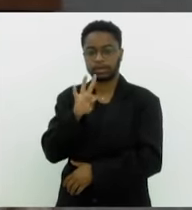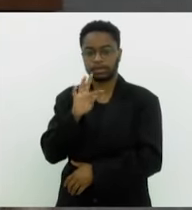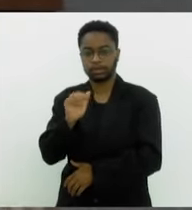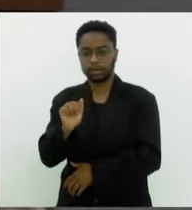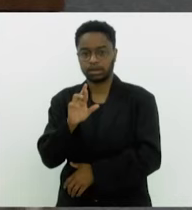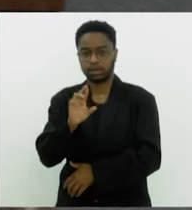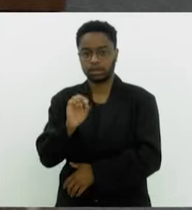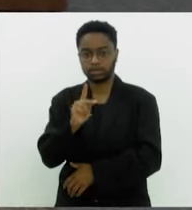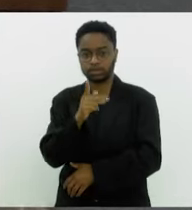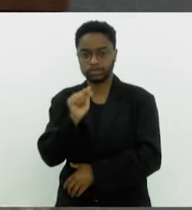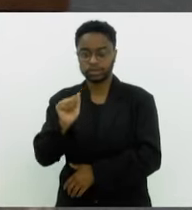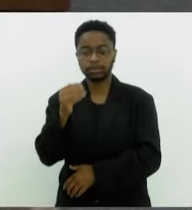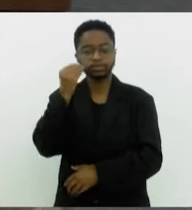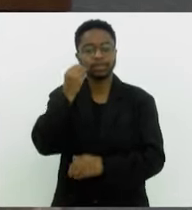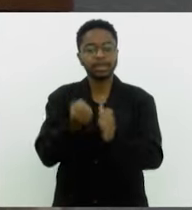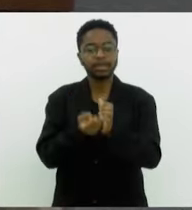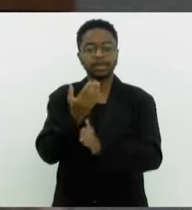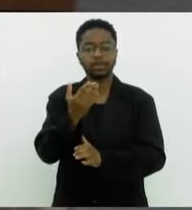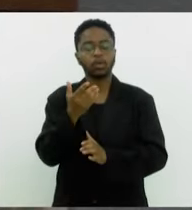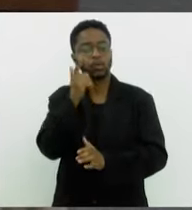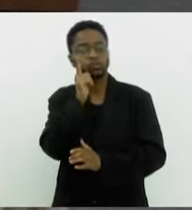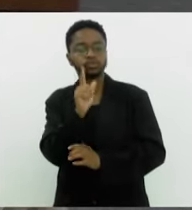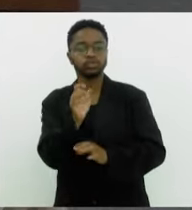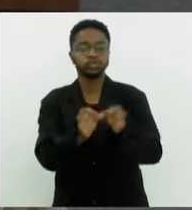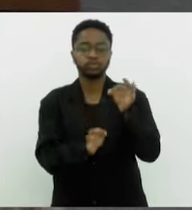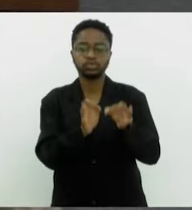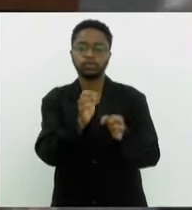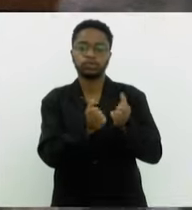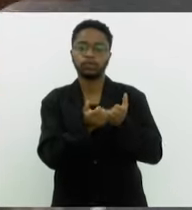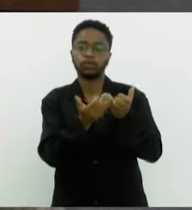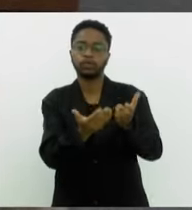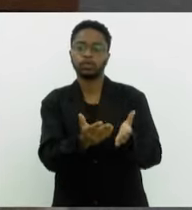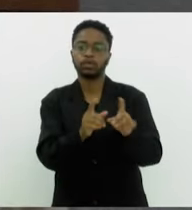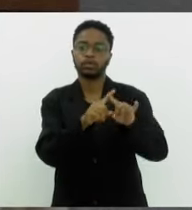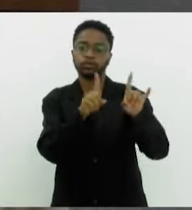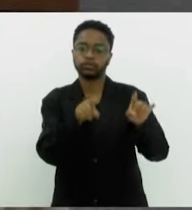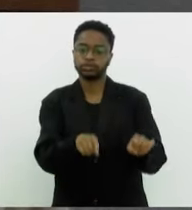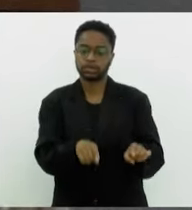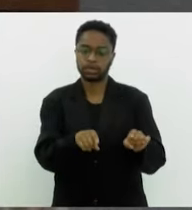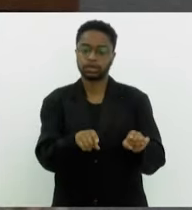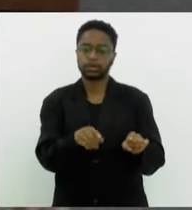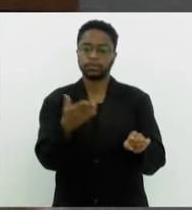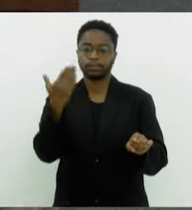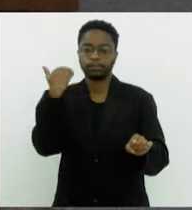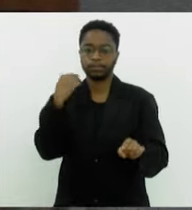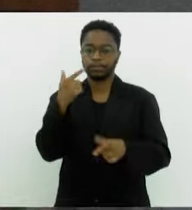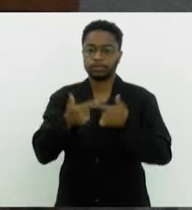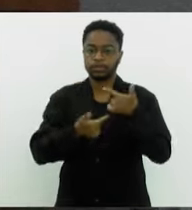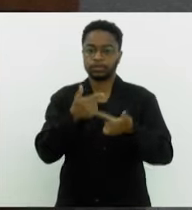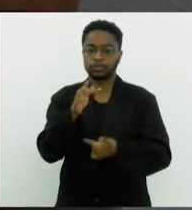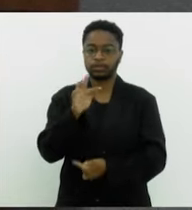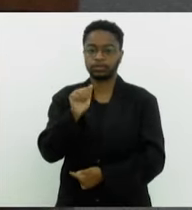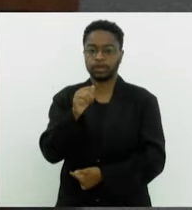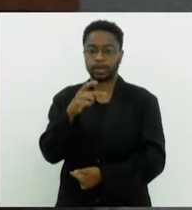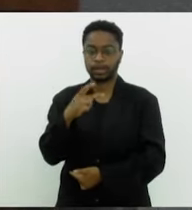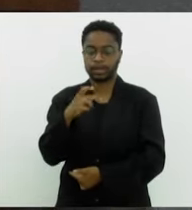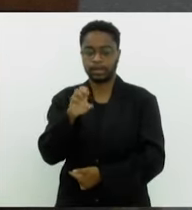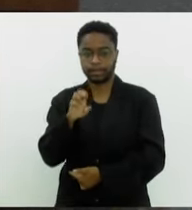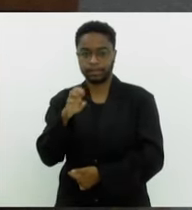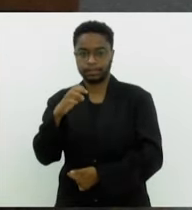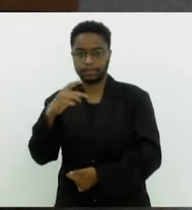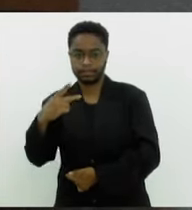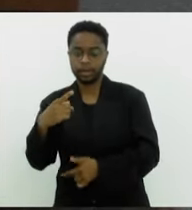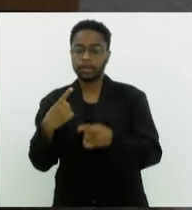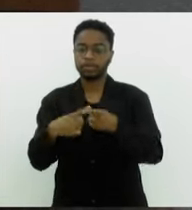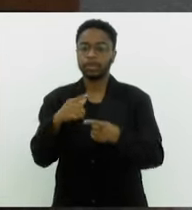que se faça justiça com os funcionários que eram da FAEP. Na verdade, a FAETEC foi